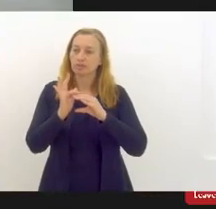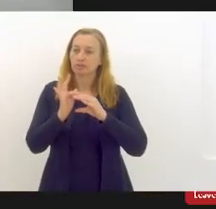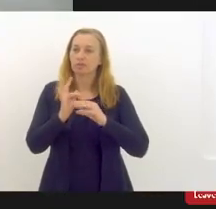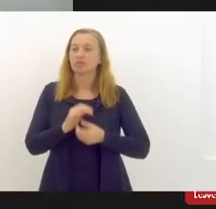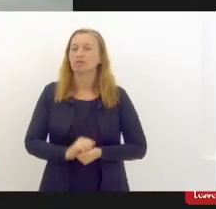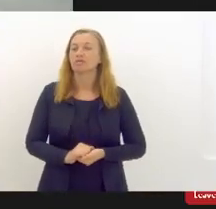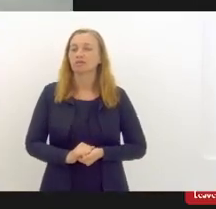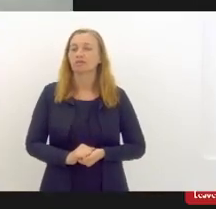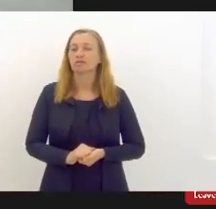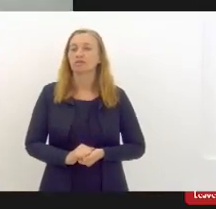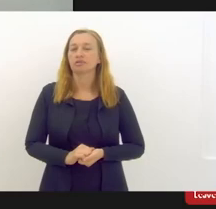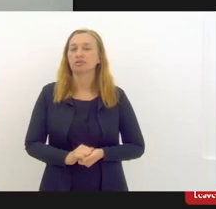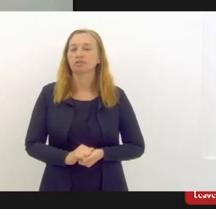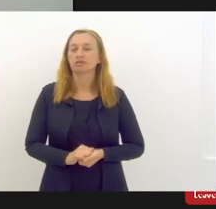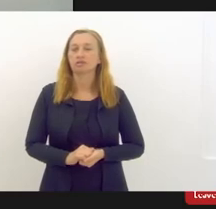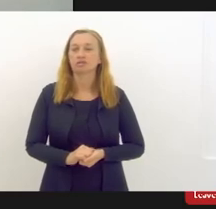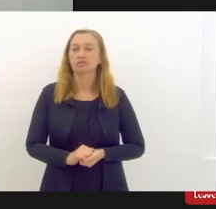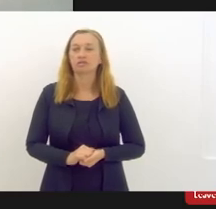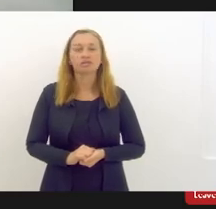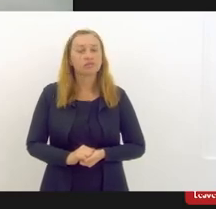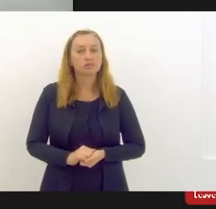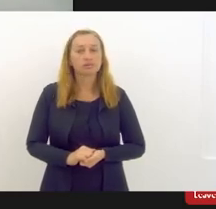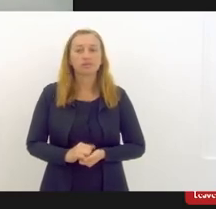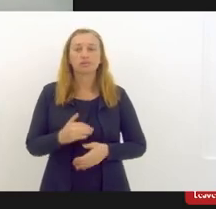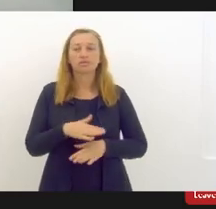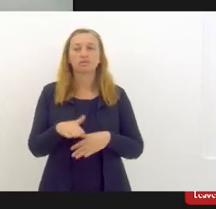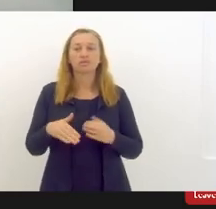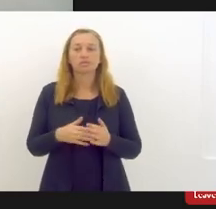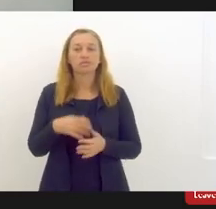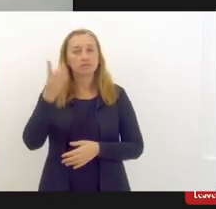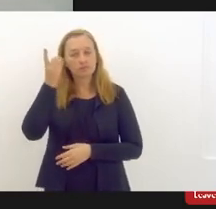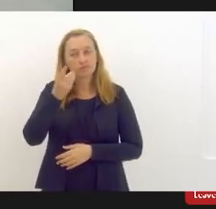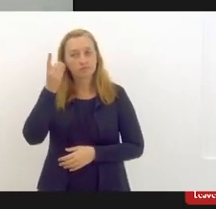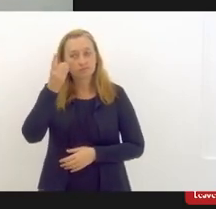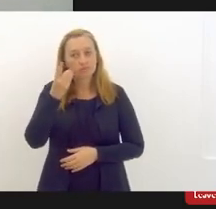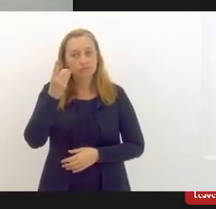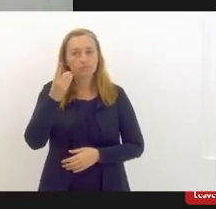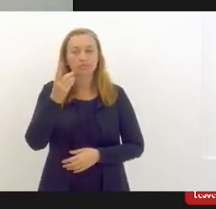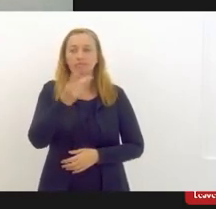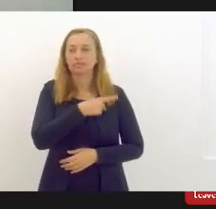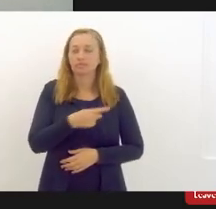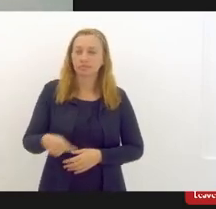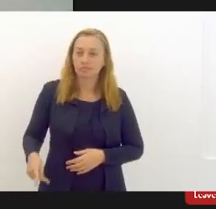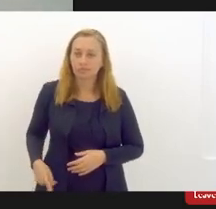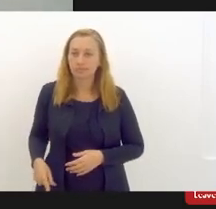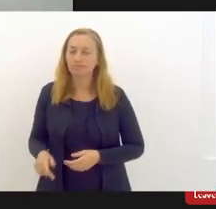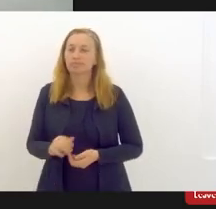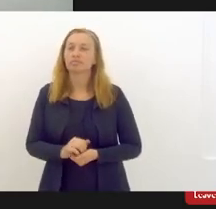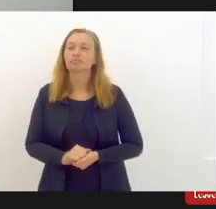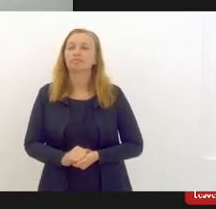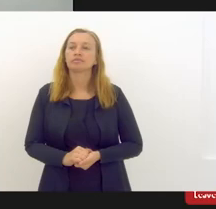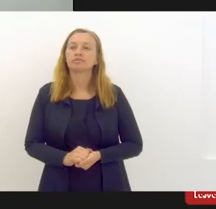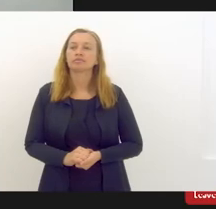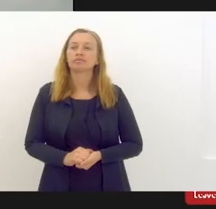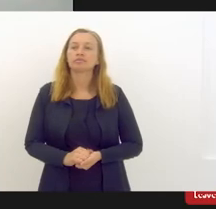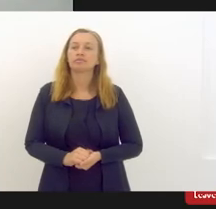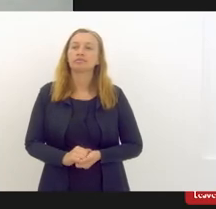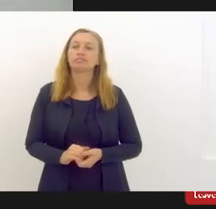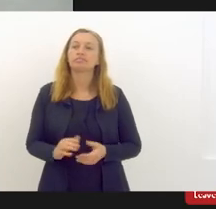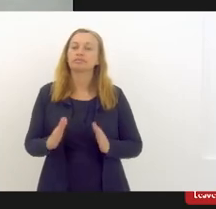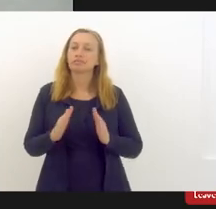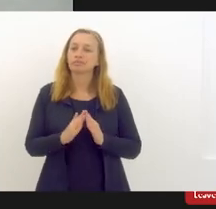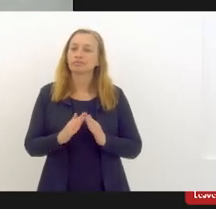Bom dia a todas e todos, deputado, presidente e deputados presentes aí na